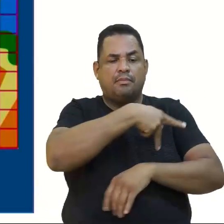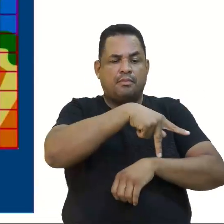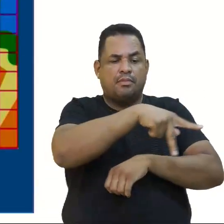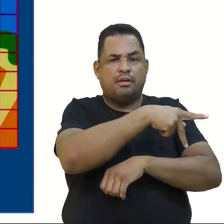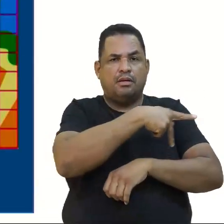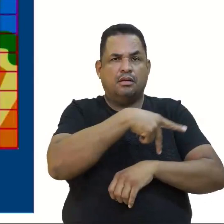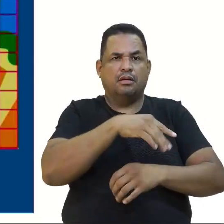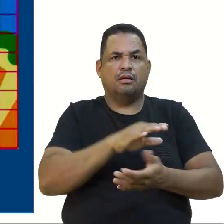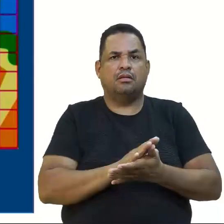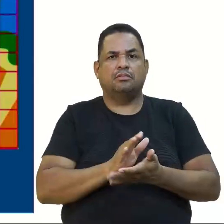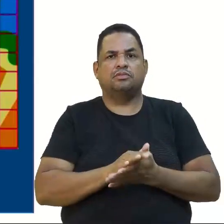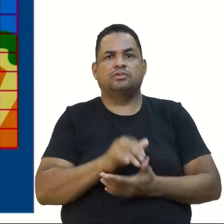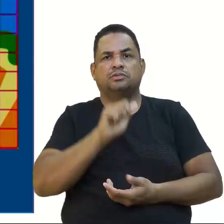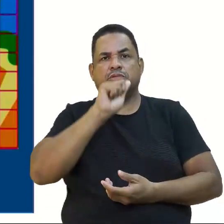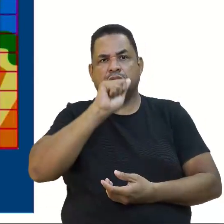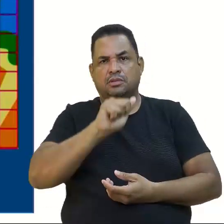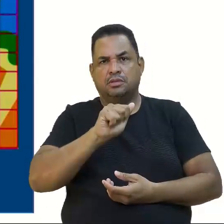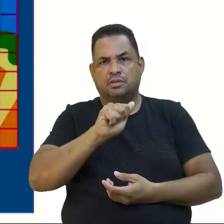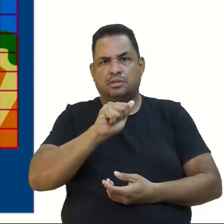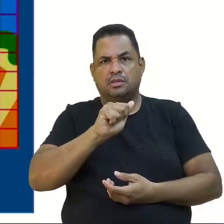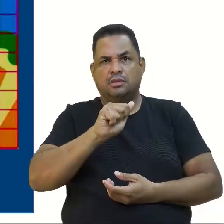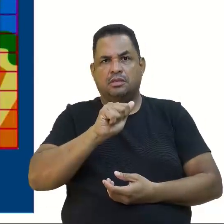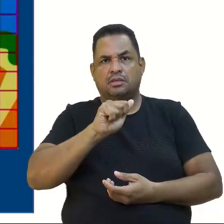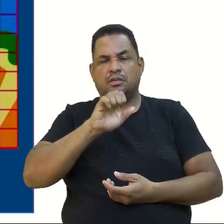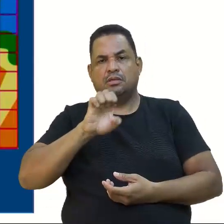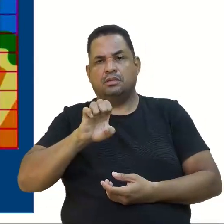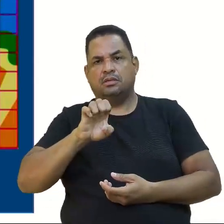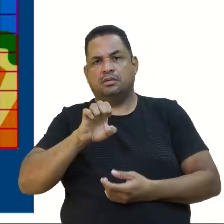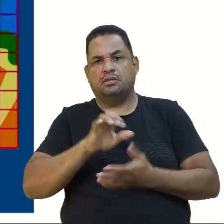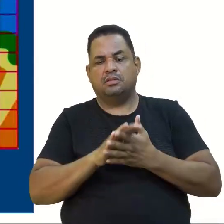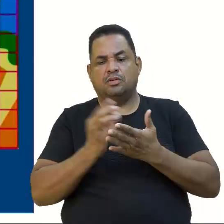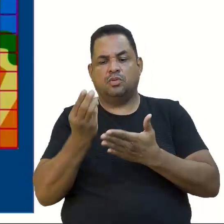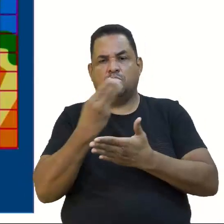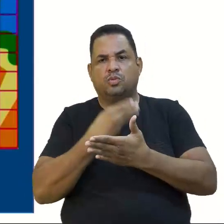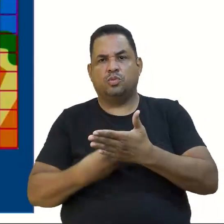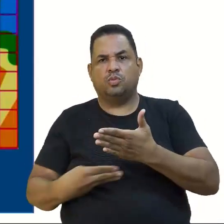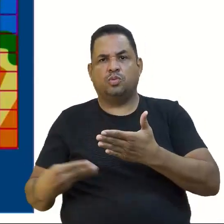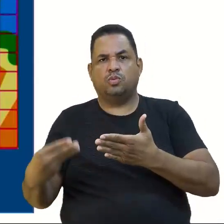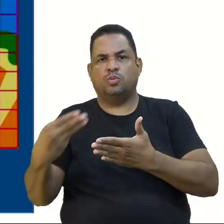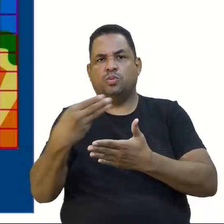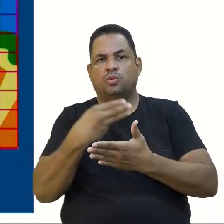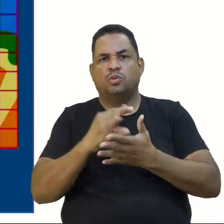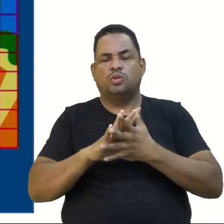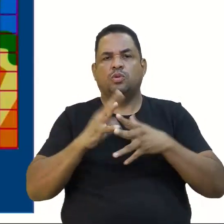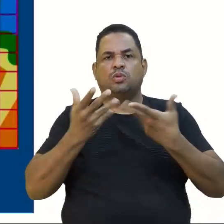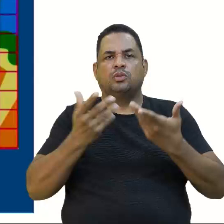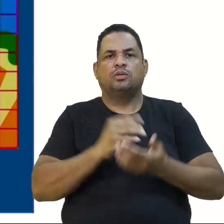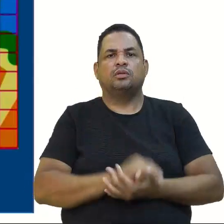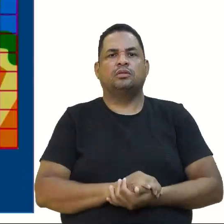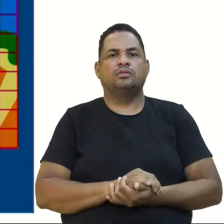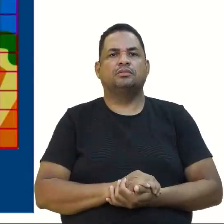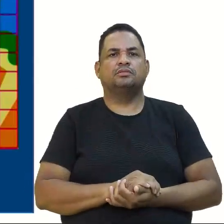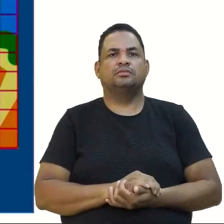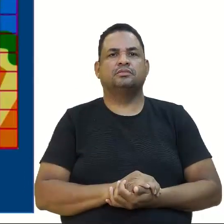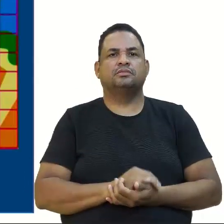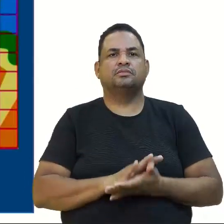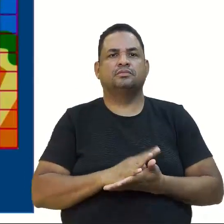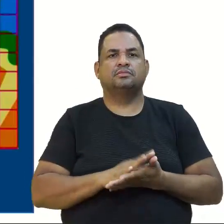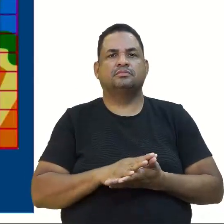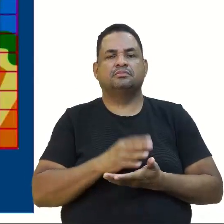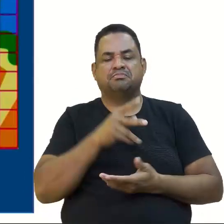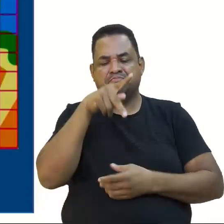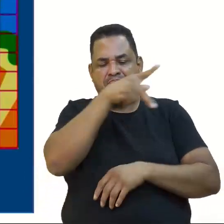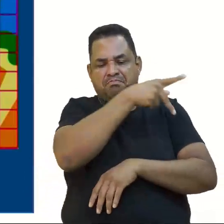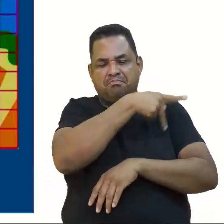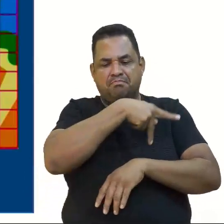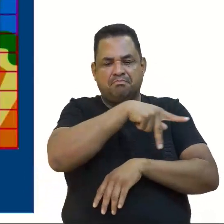posição AE desse mapa, está... Eu falo da praça, porque tudo é praça ali, né? Praça do Sol, Praça da Paz, do